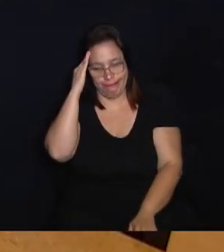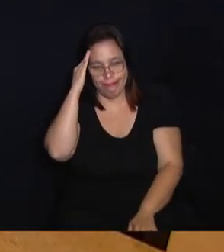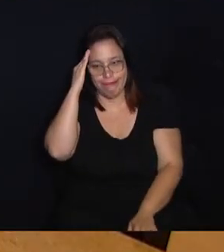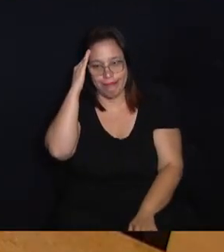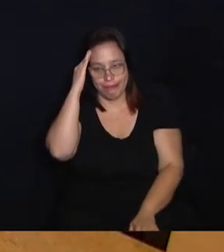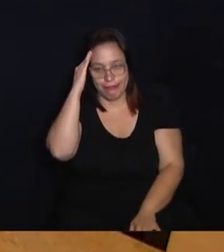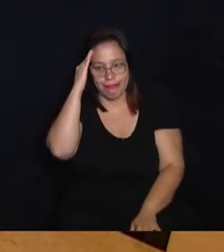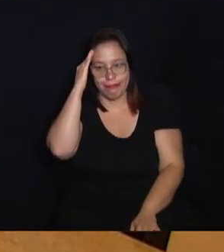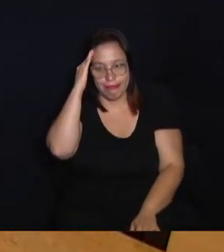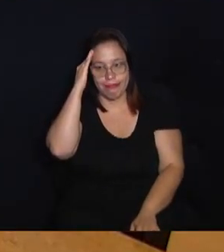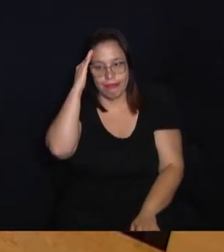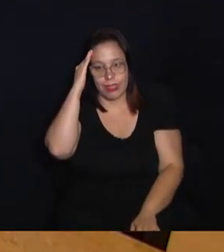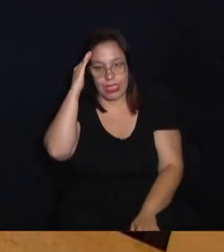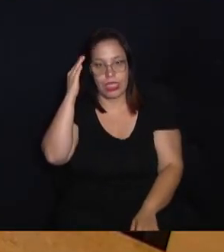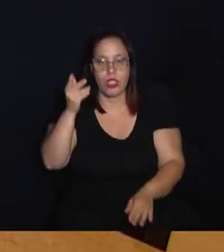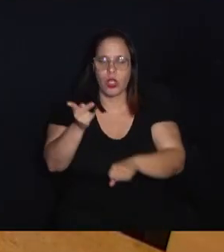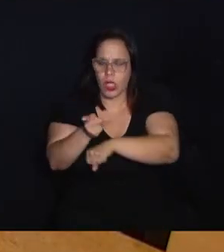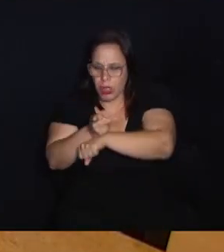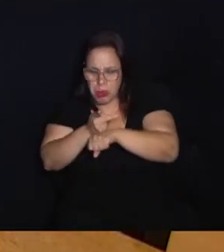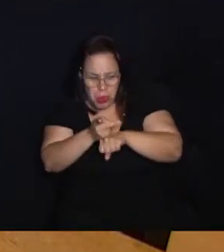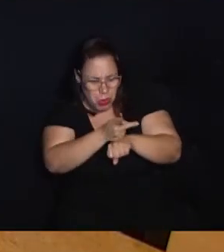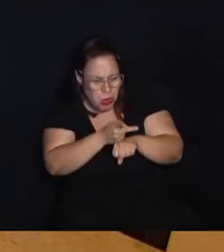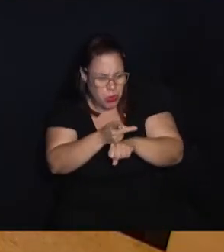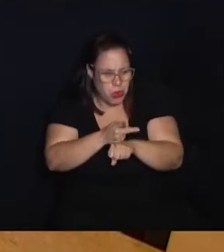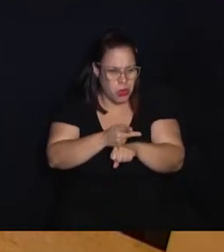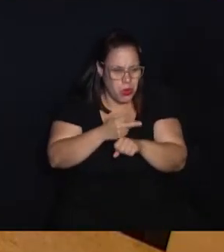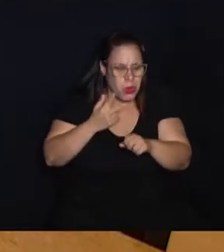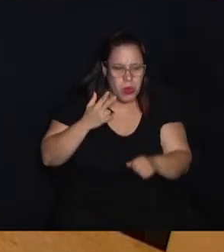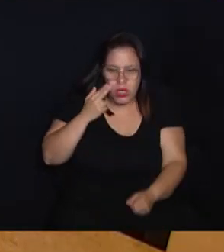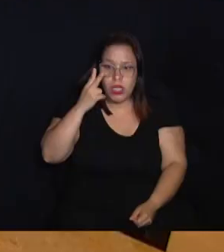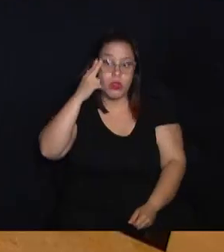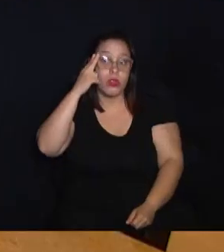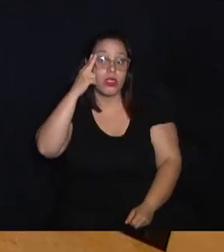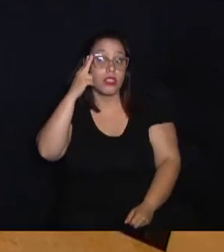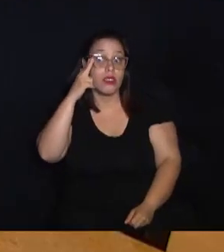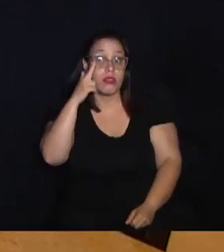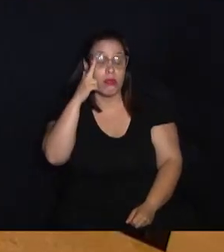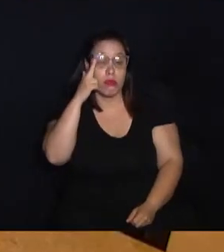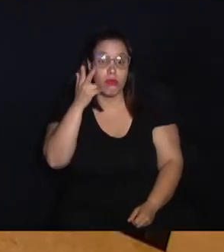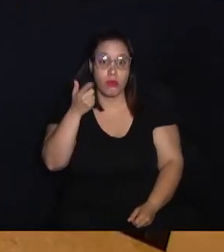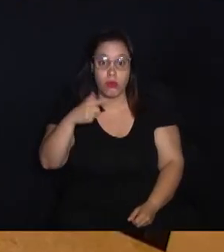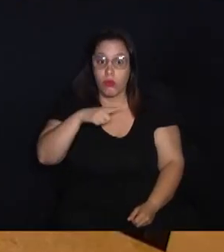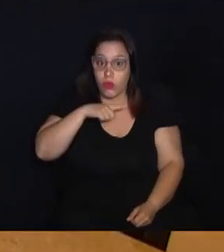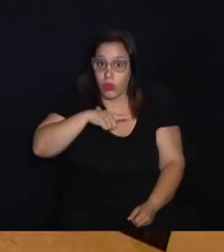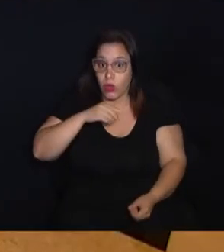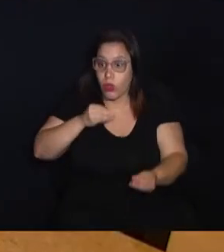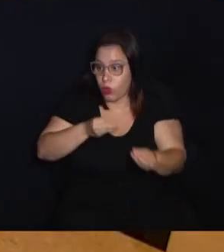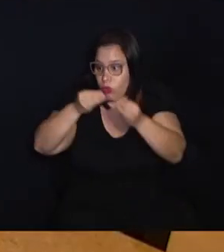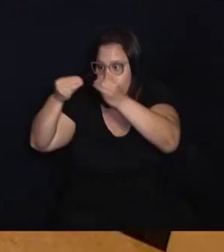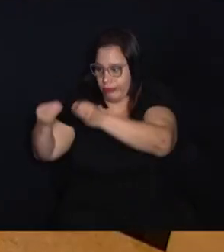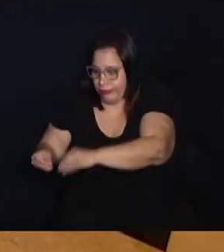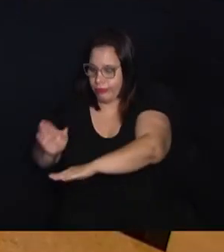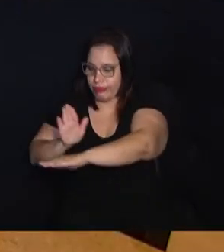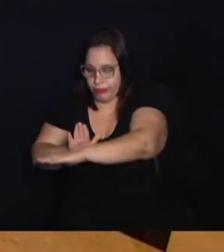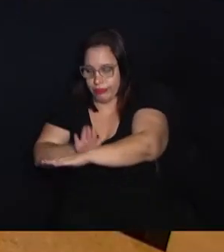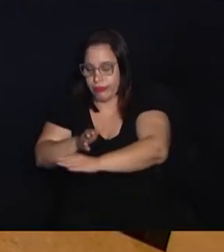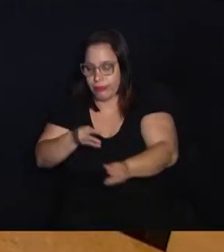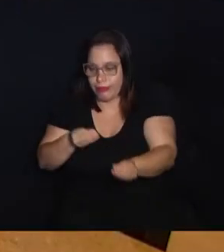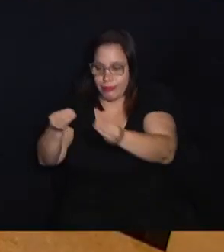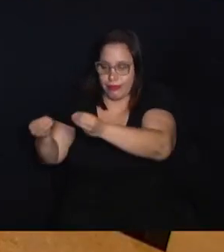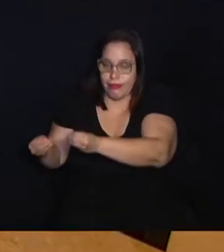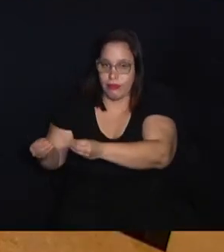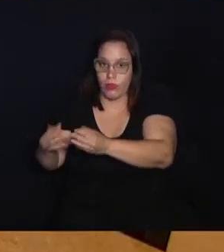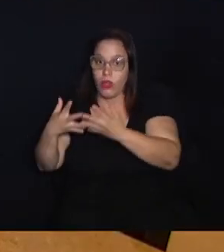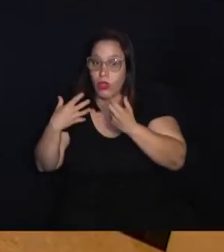que por ser muito procurado a questão de cirurgias oculares, nós demos preferência em ajudá-los com a aquisição